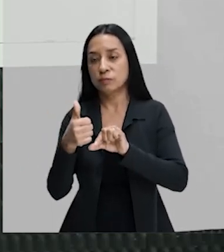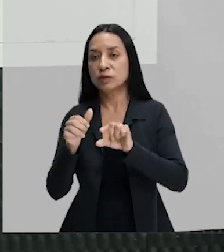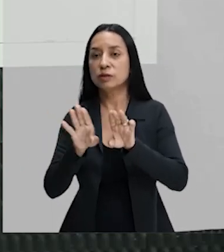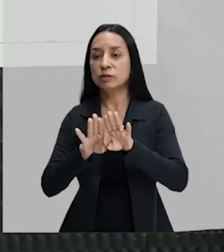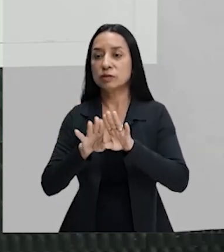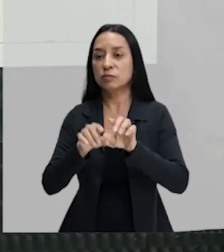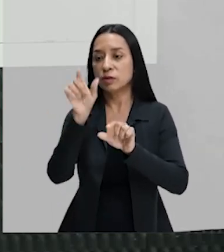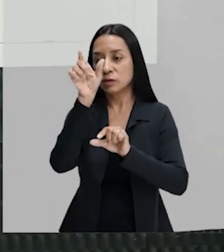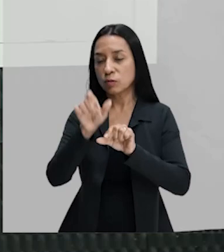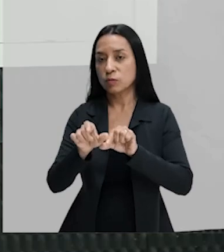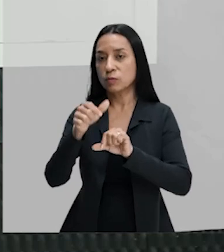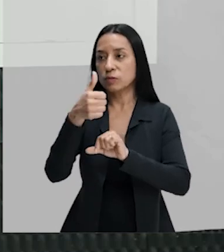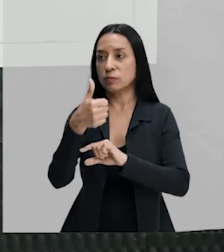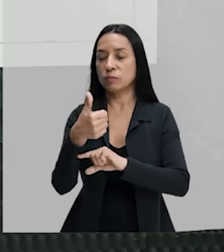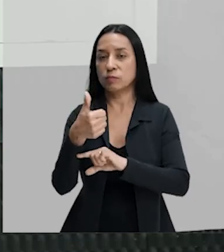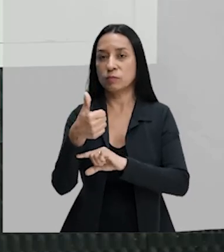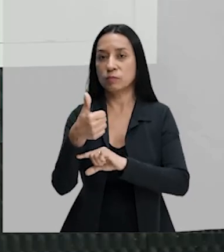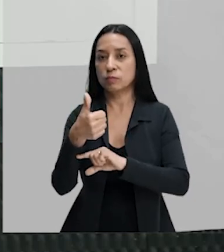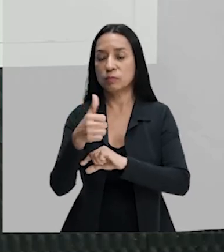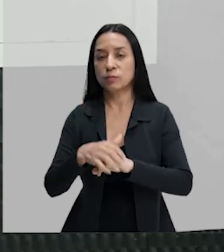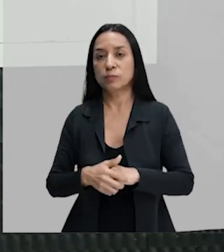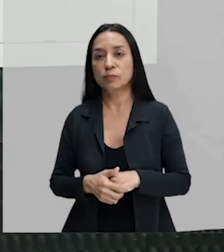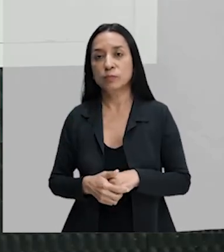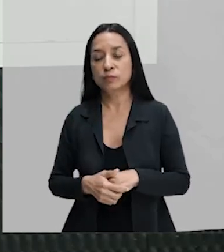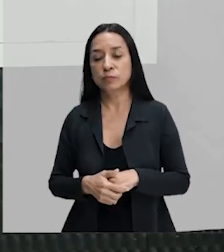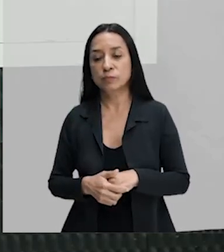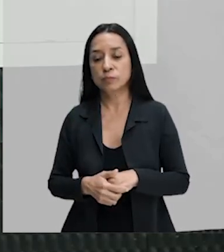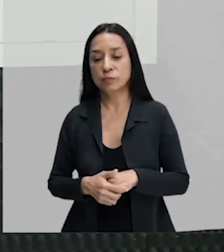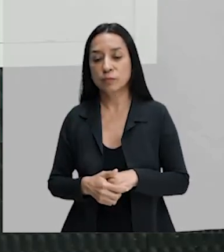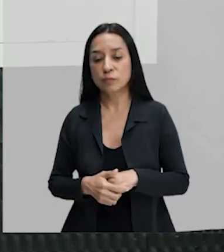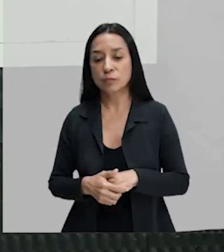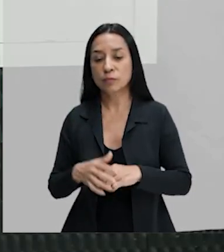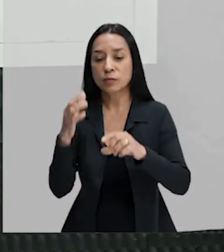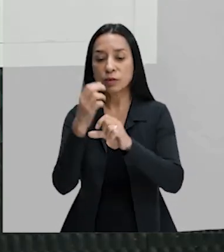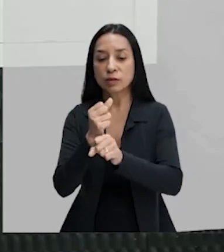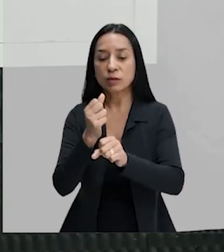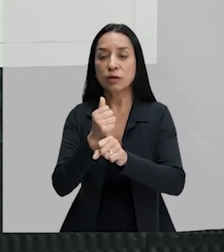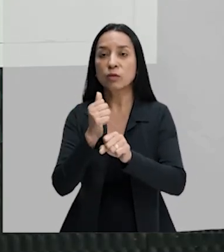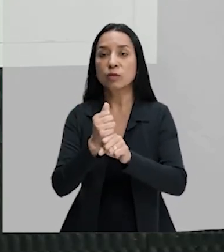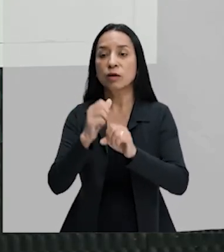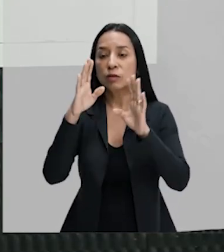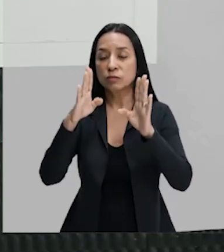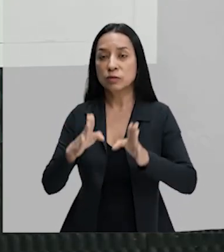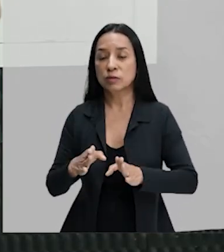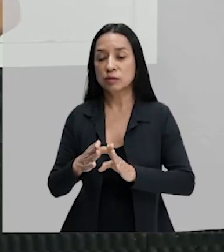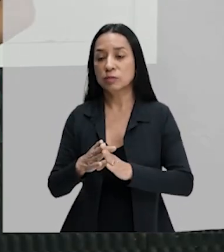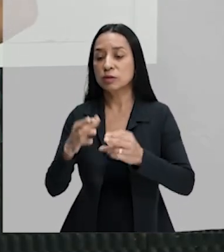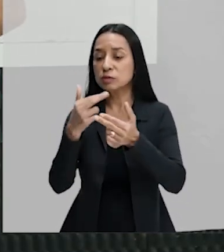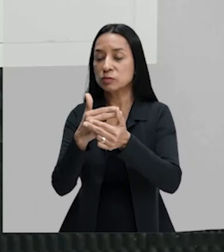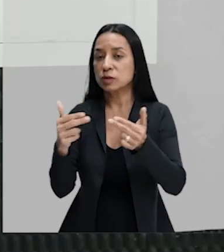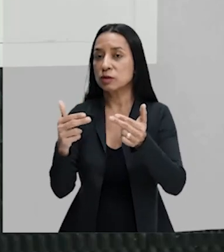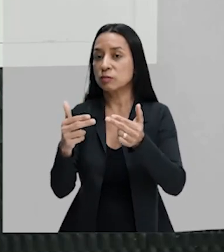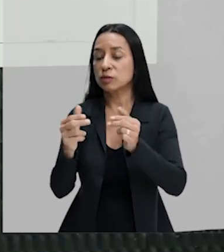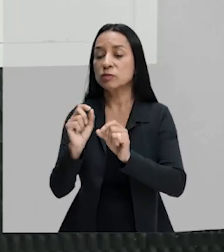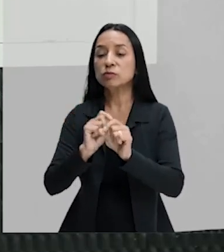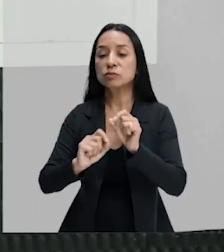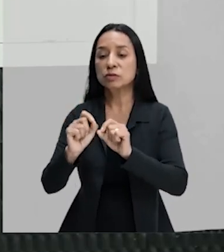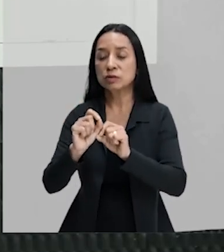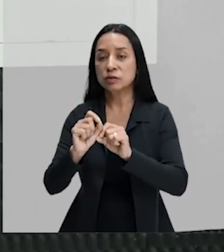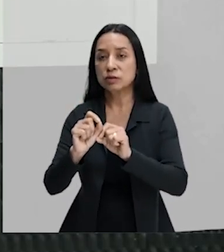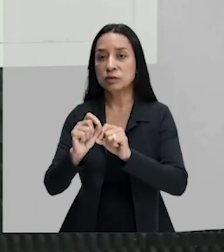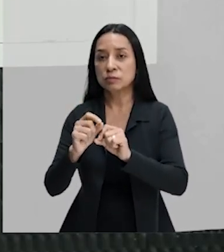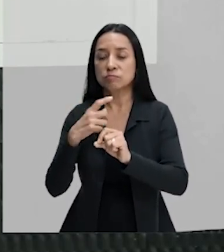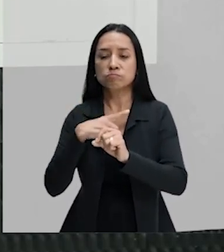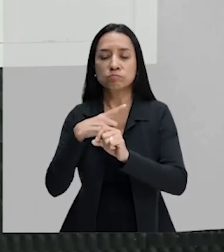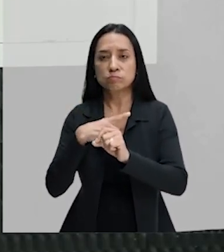coluna 1. Certo? E aí eu vou calcular o determinante dos elementos que sobrarem. Tá? Então,